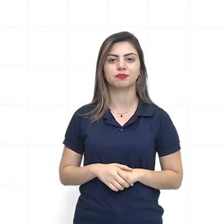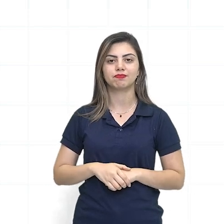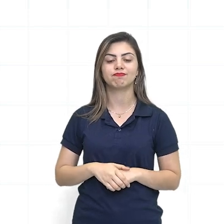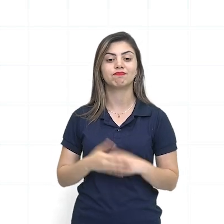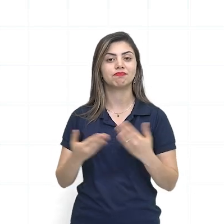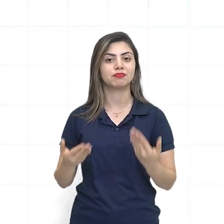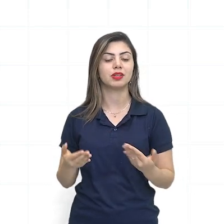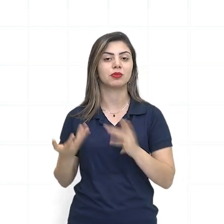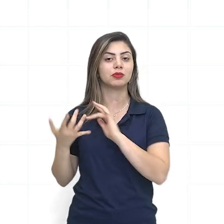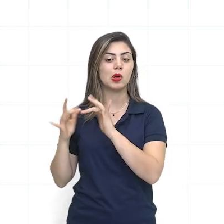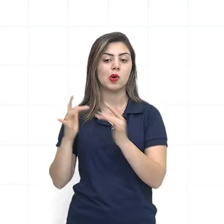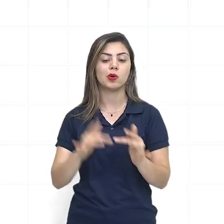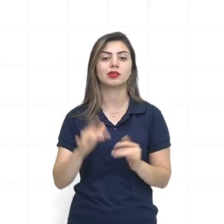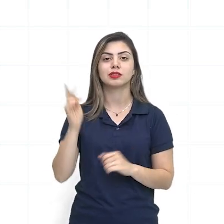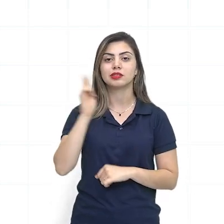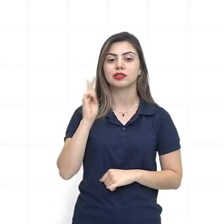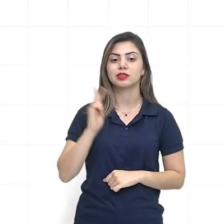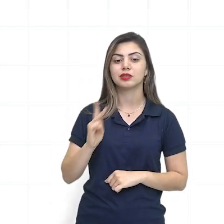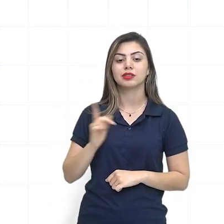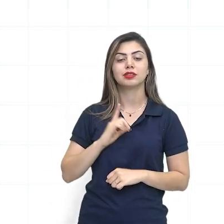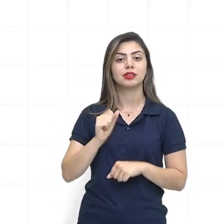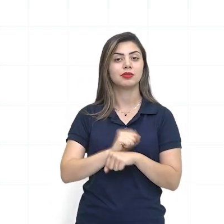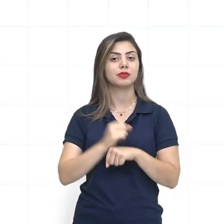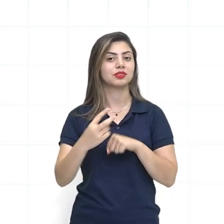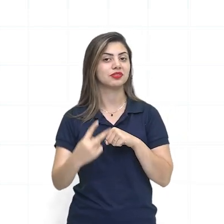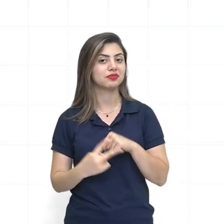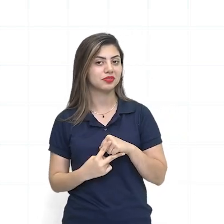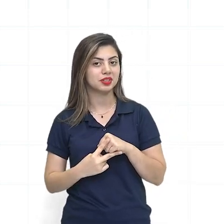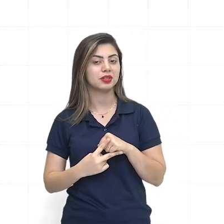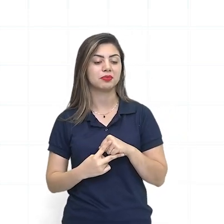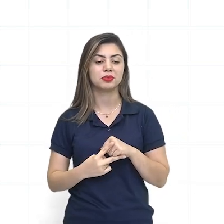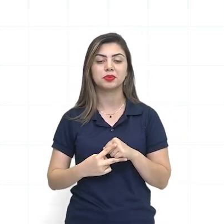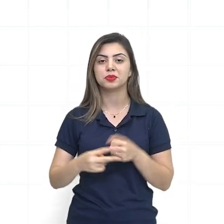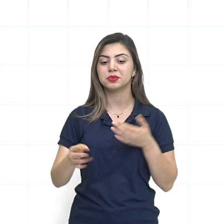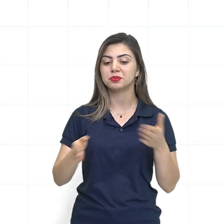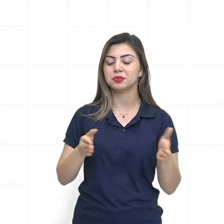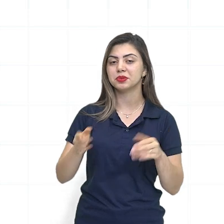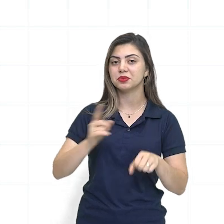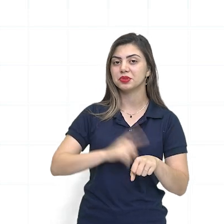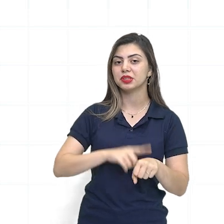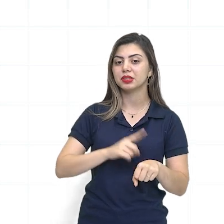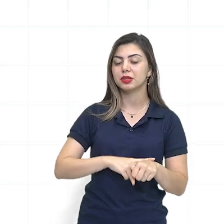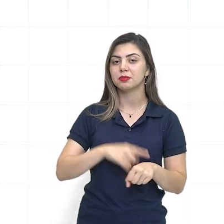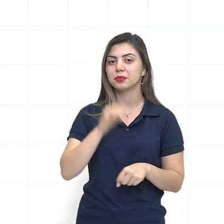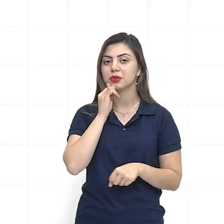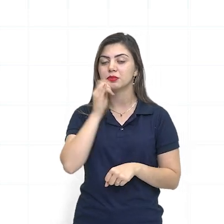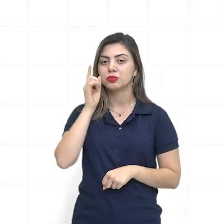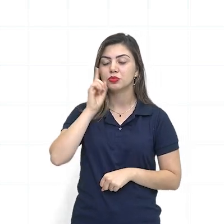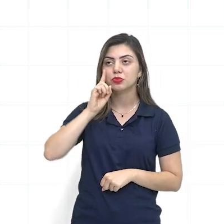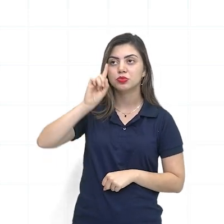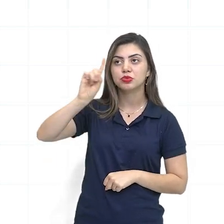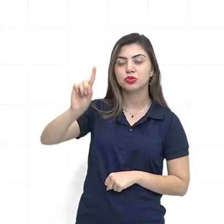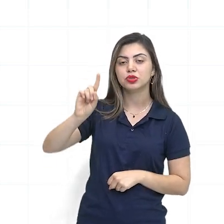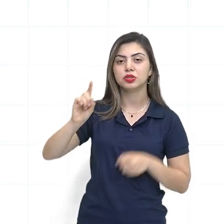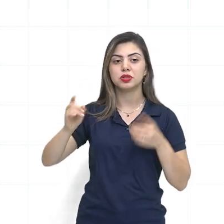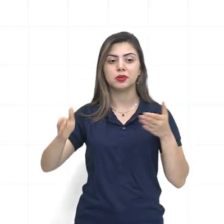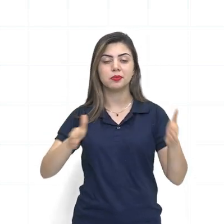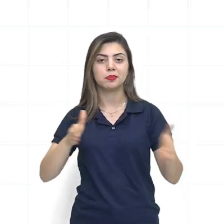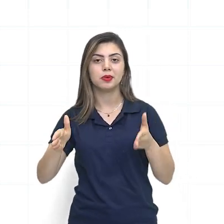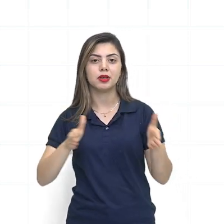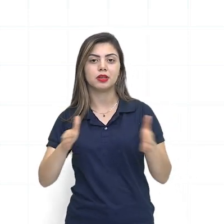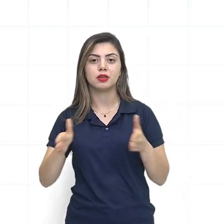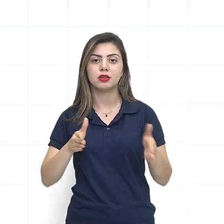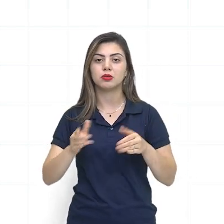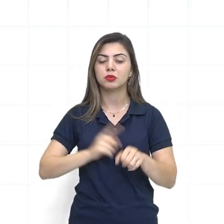no contexto da história, vai aparecer os advérbios de tempo que vão indicar, por exemplo, um dia, um momento,